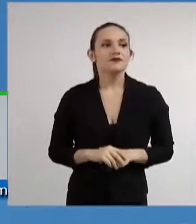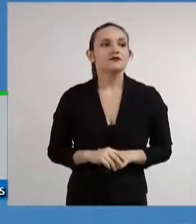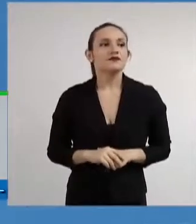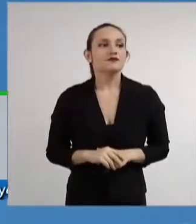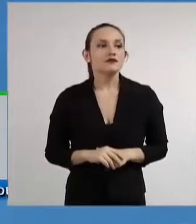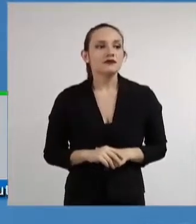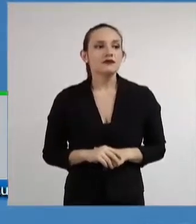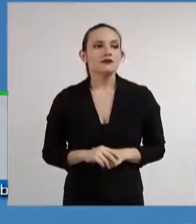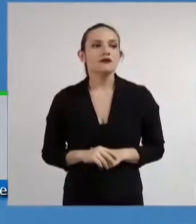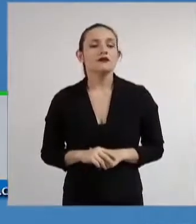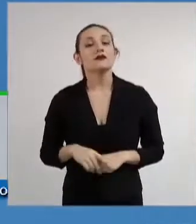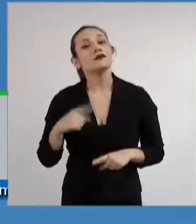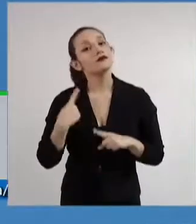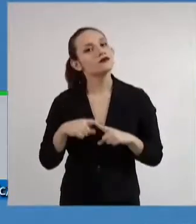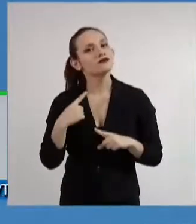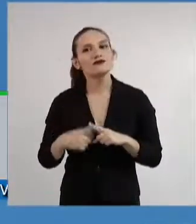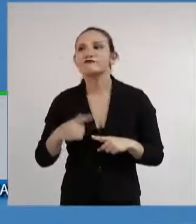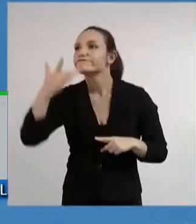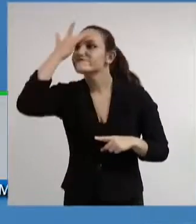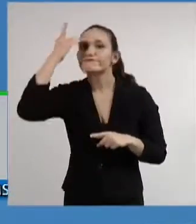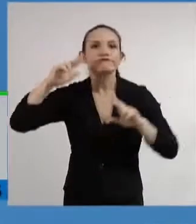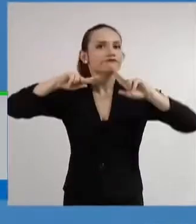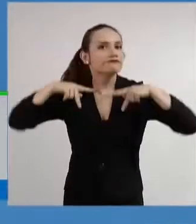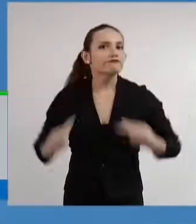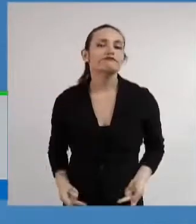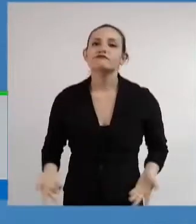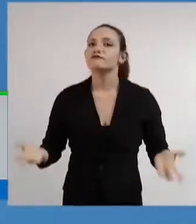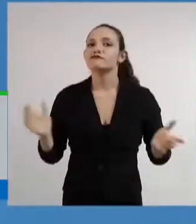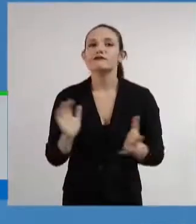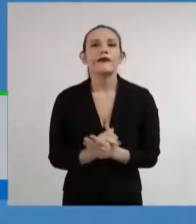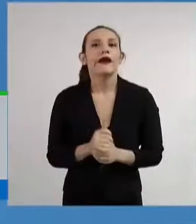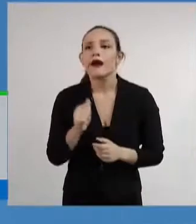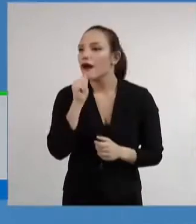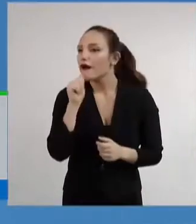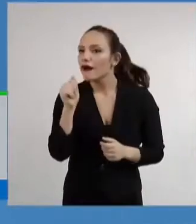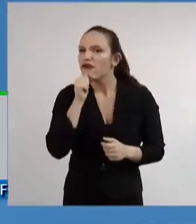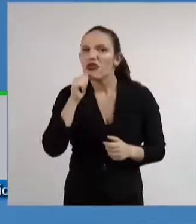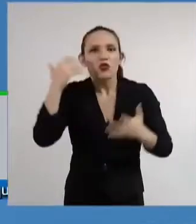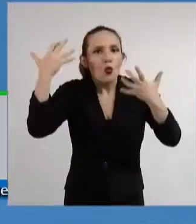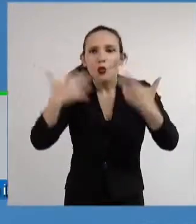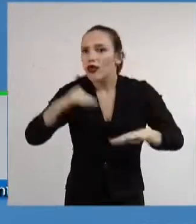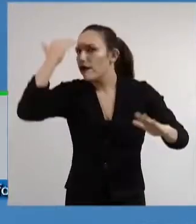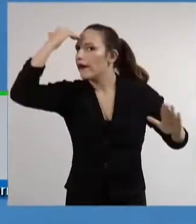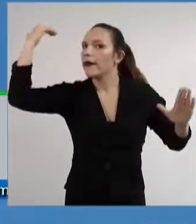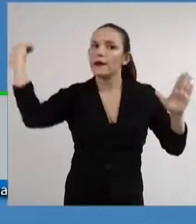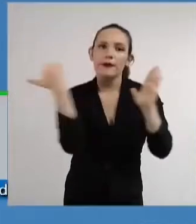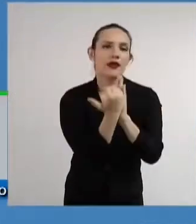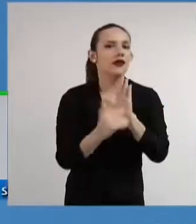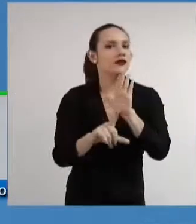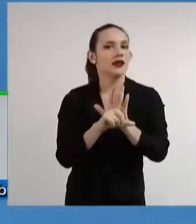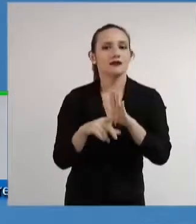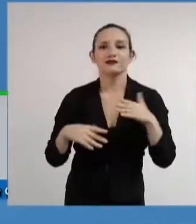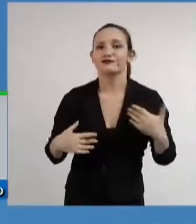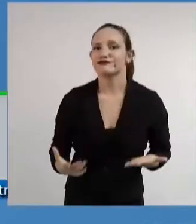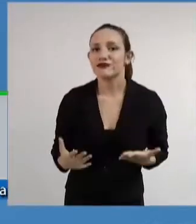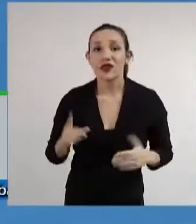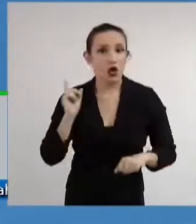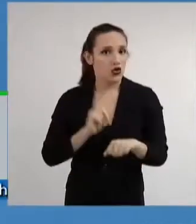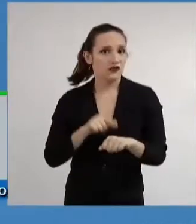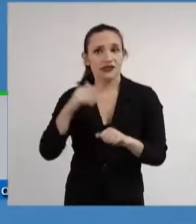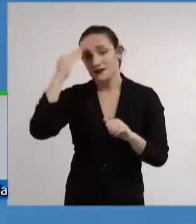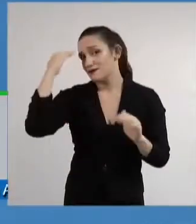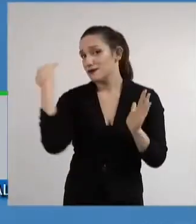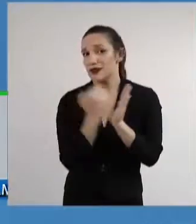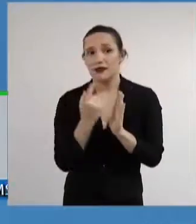Porque os seres humanos ainda insistem em descumprir a legislação. E quando você descumpre